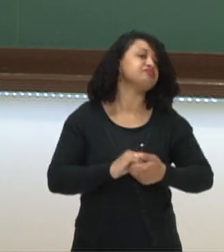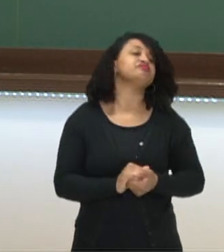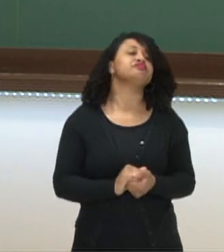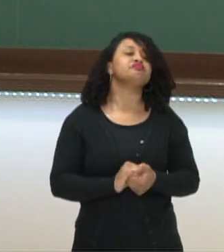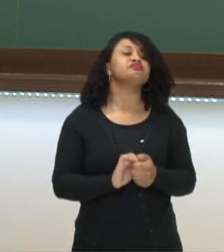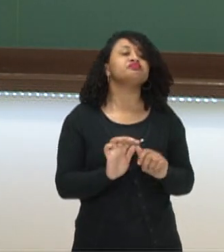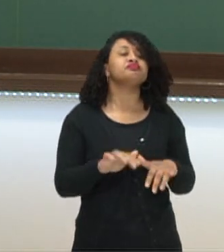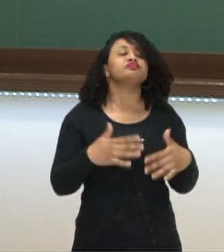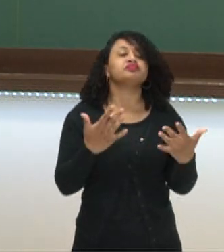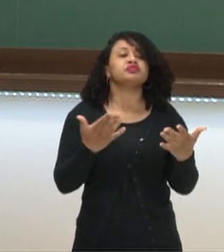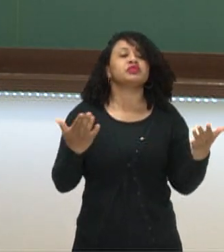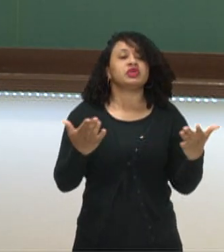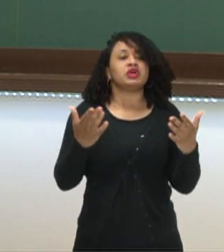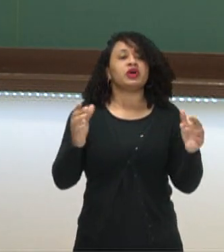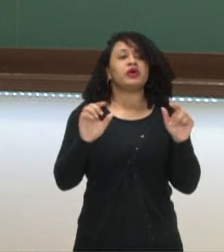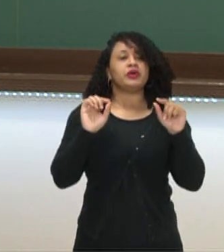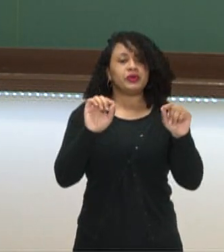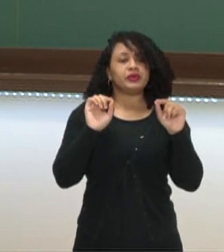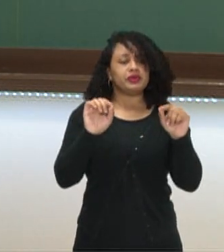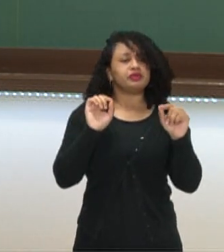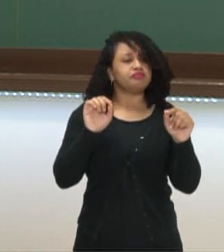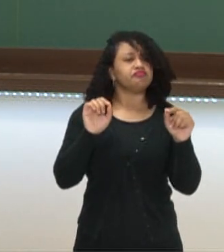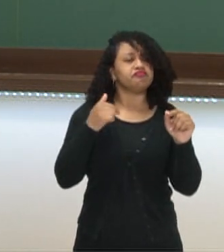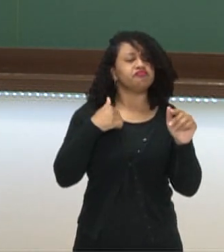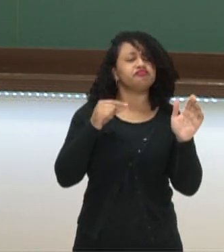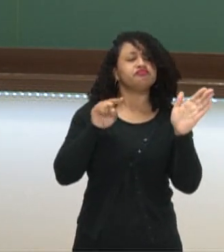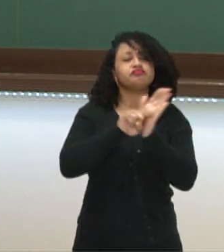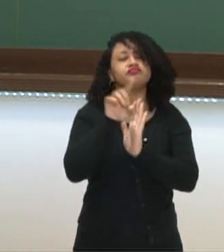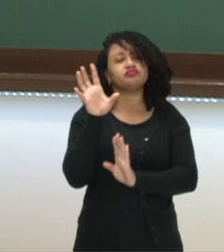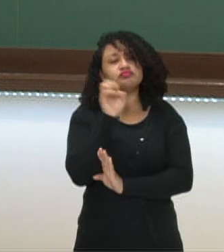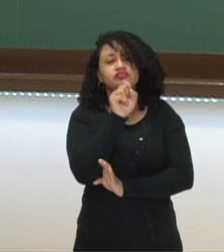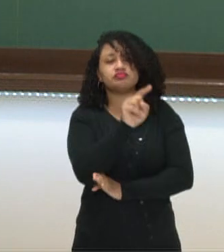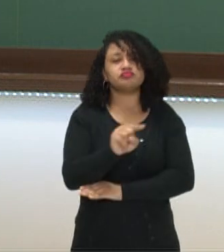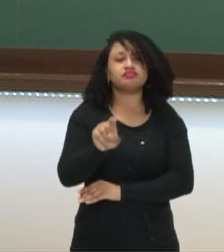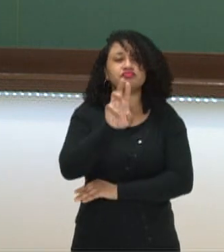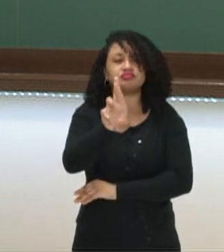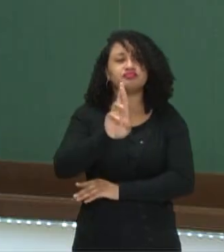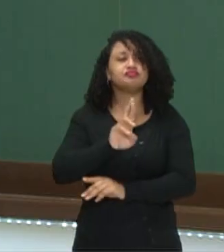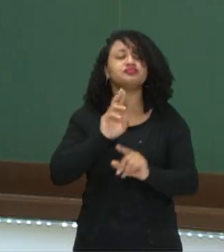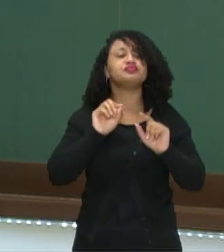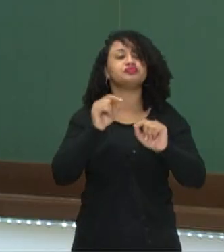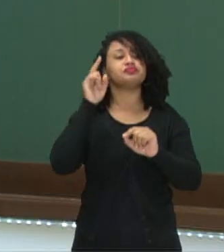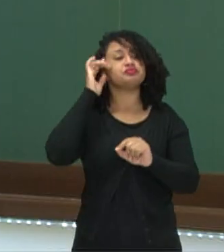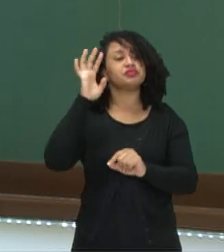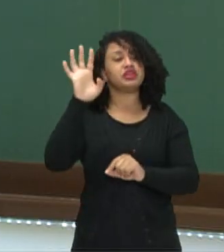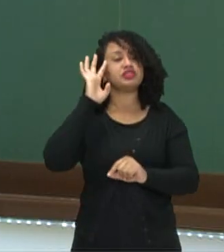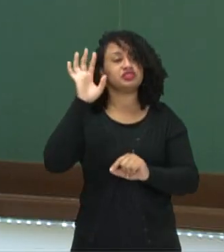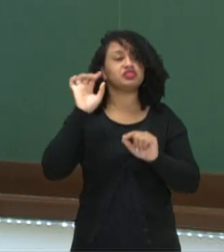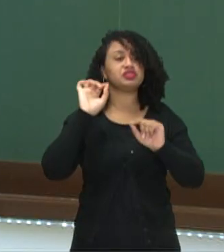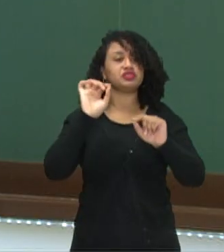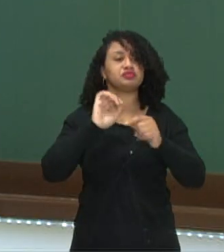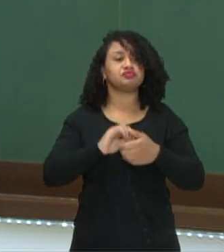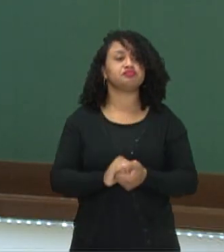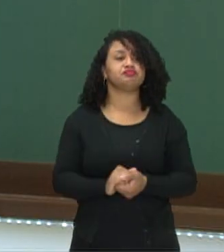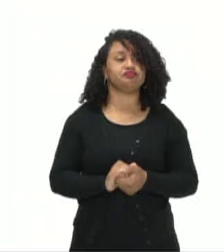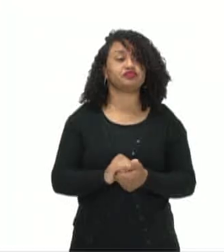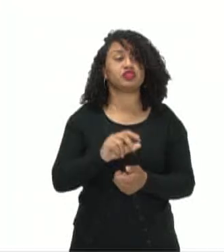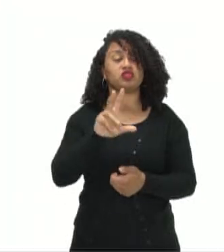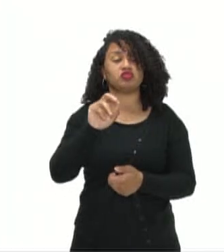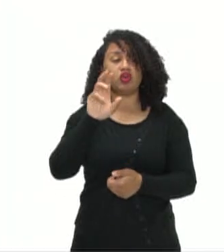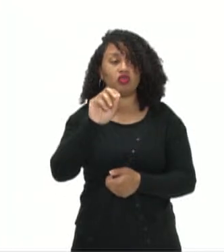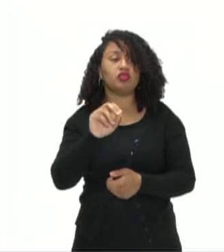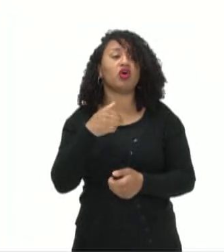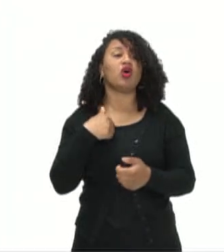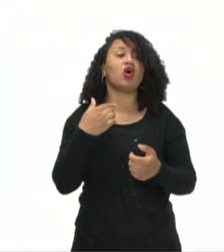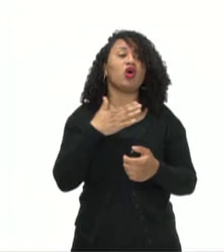bem, vamos fazer aqui um quiz com vocês. Imagina o seguinte, o vovó Jucleide gosta de passar com o